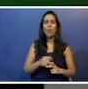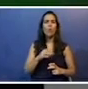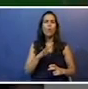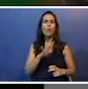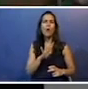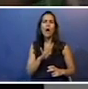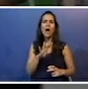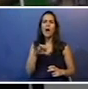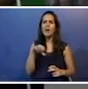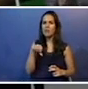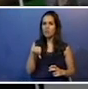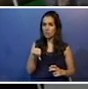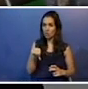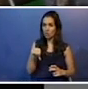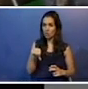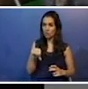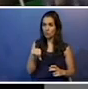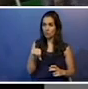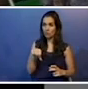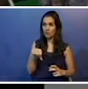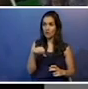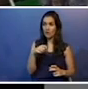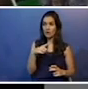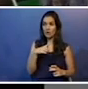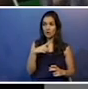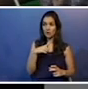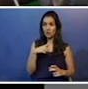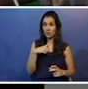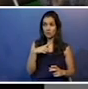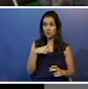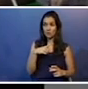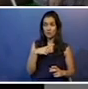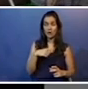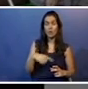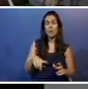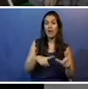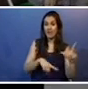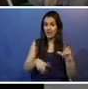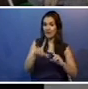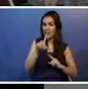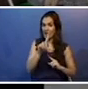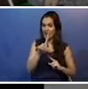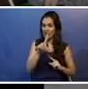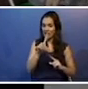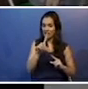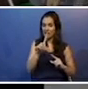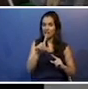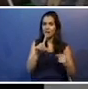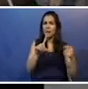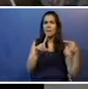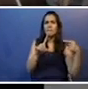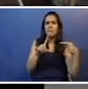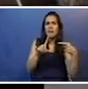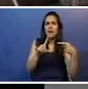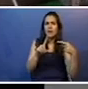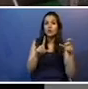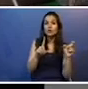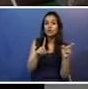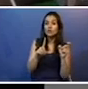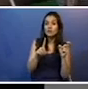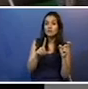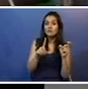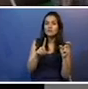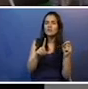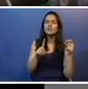49, olha só. Eu tenho uma letrinha L aqui, que vale 50, menos 10, 40. Aí eu tenho